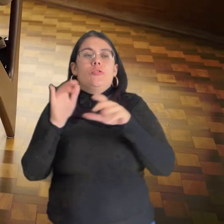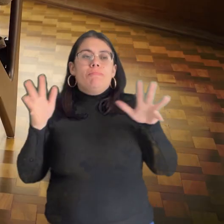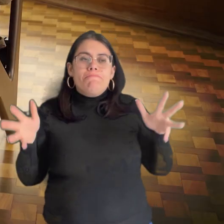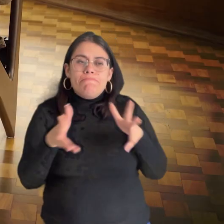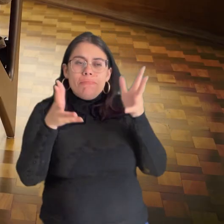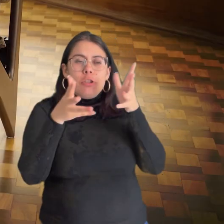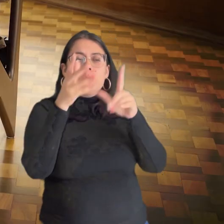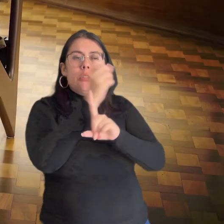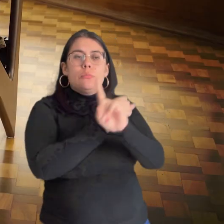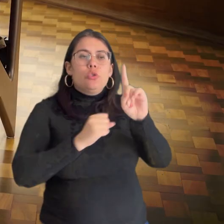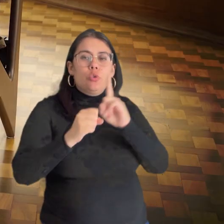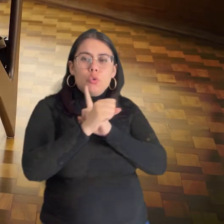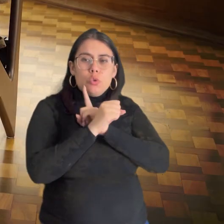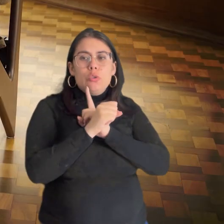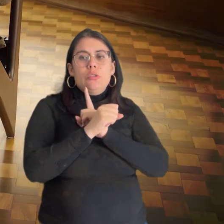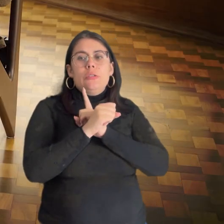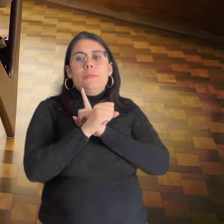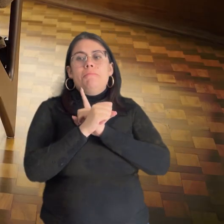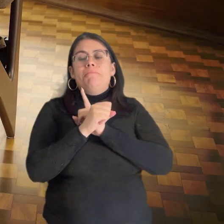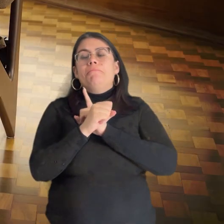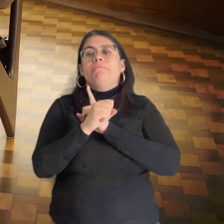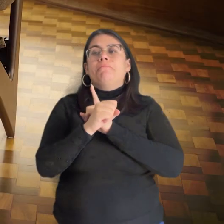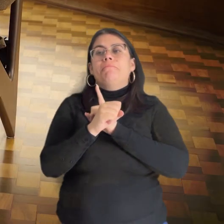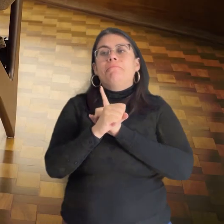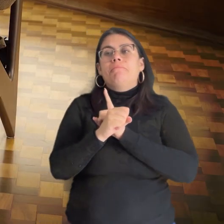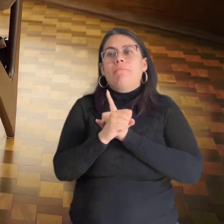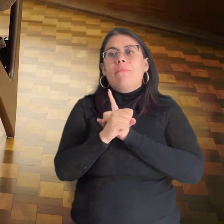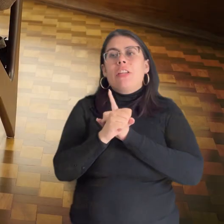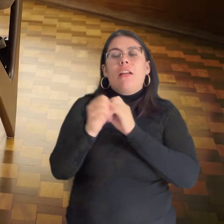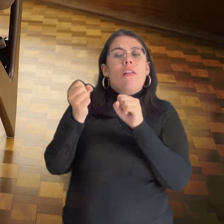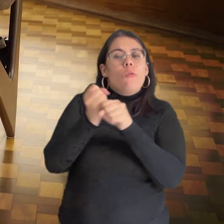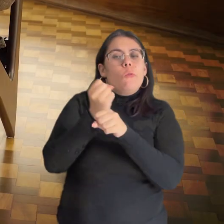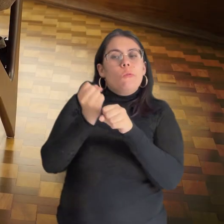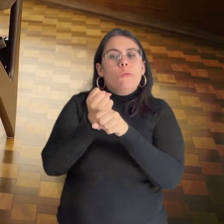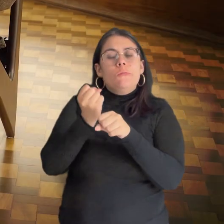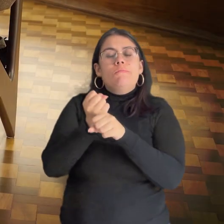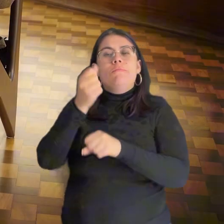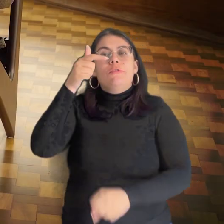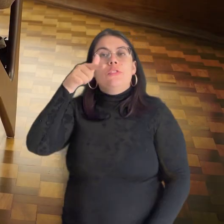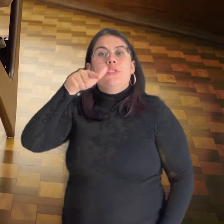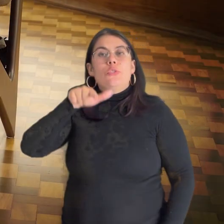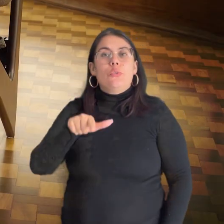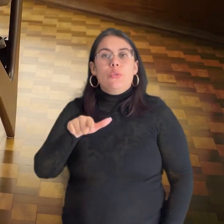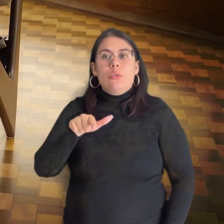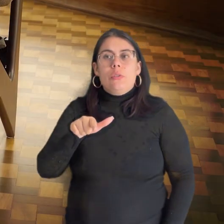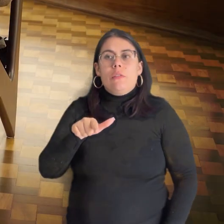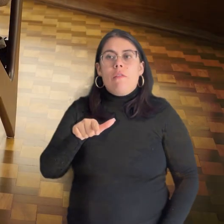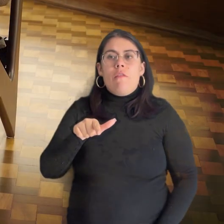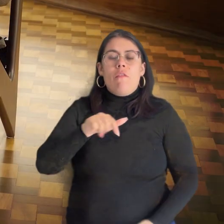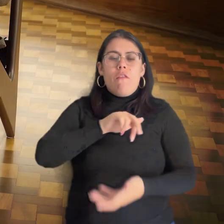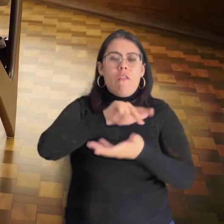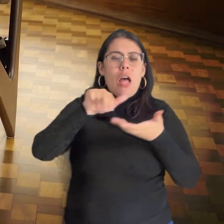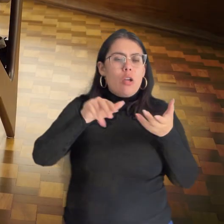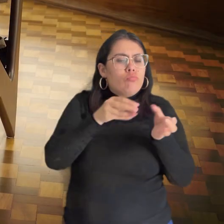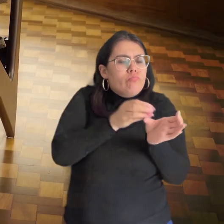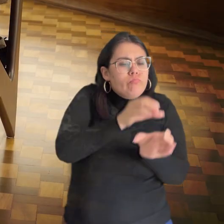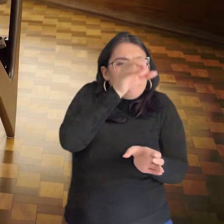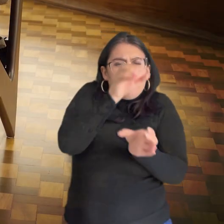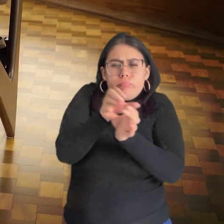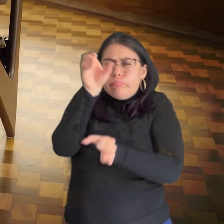a sociedade, no caso, a montar uma série de pórticos.